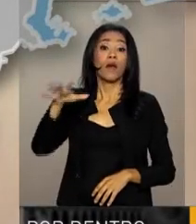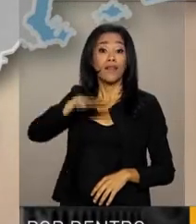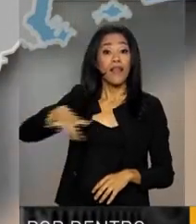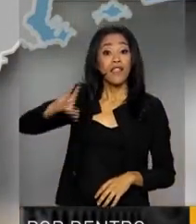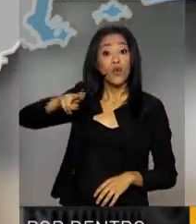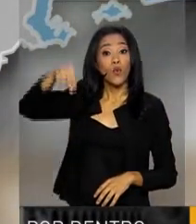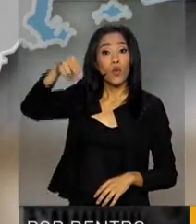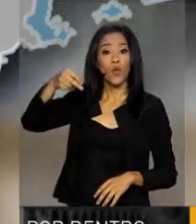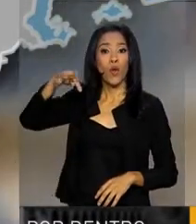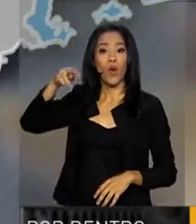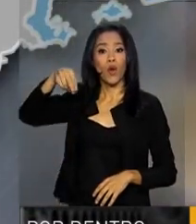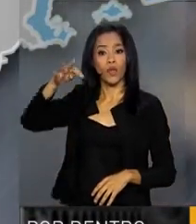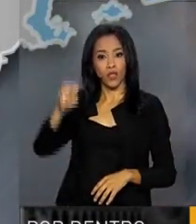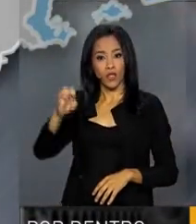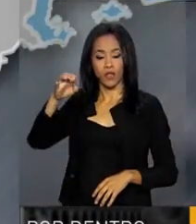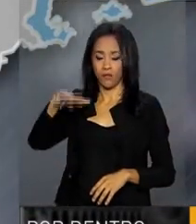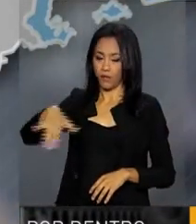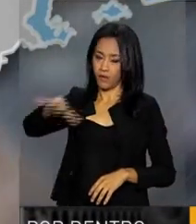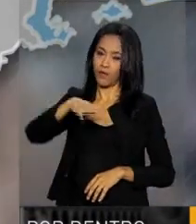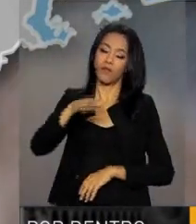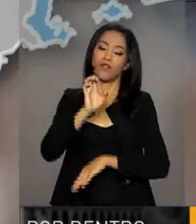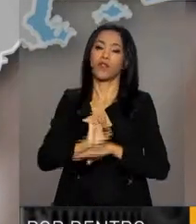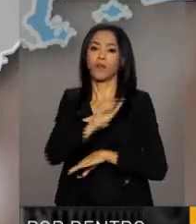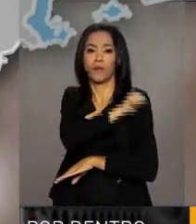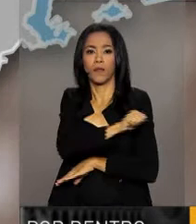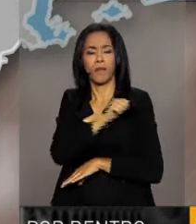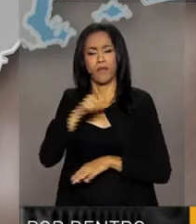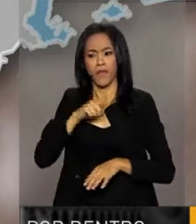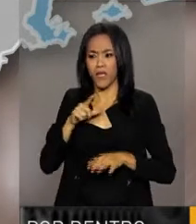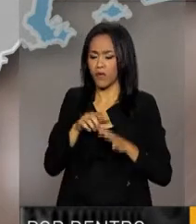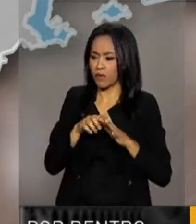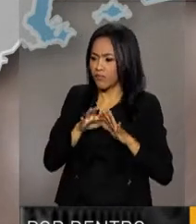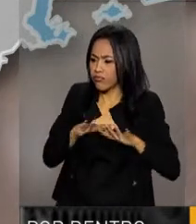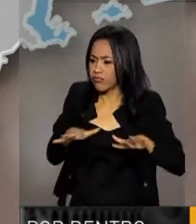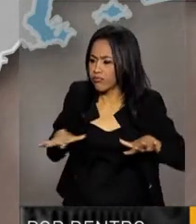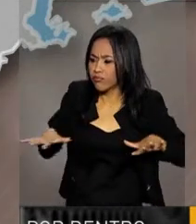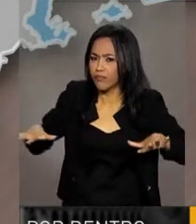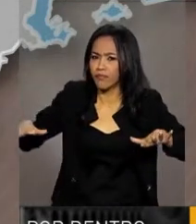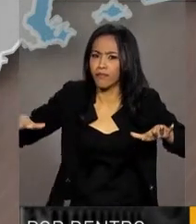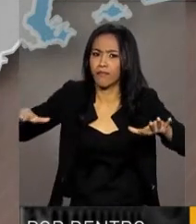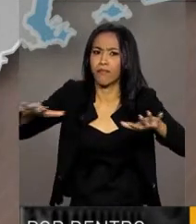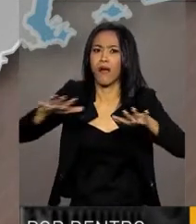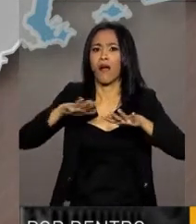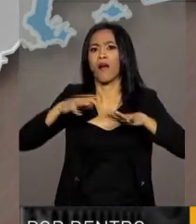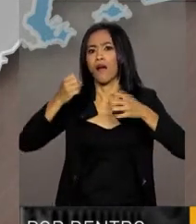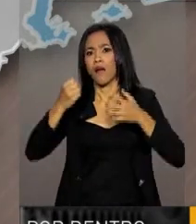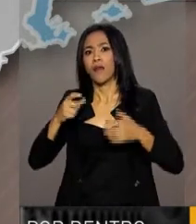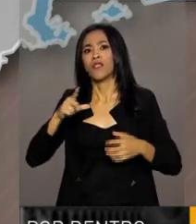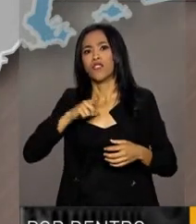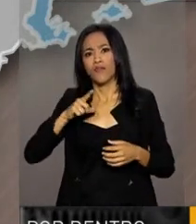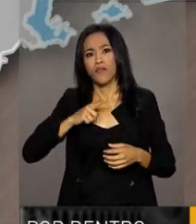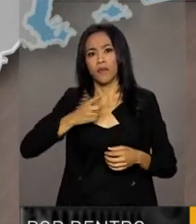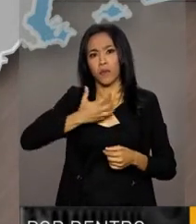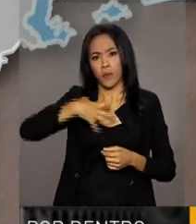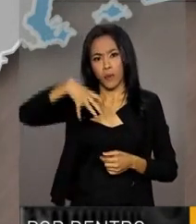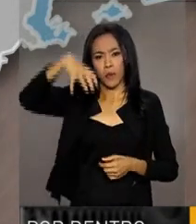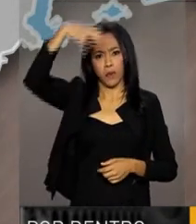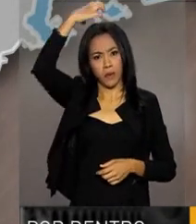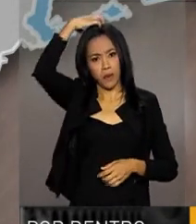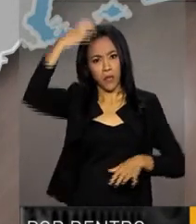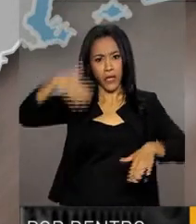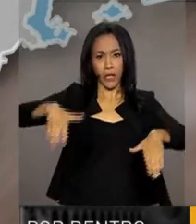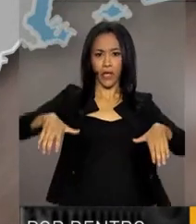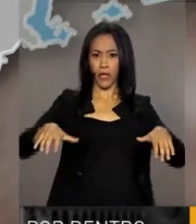gente tem aqui é morre e de canais artificiais do mundo nós já chegamos até imperador do brasil